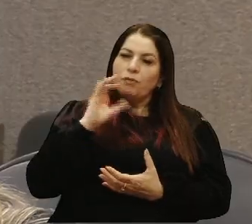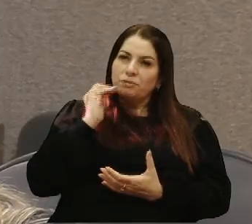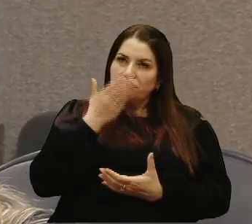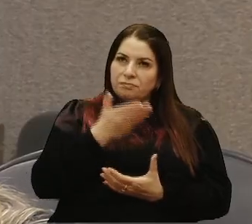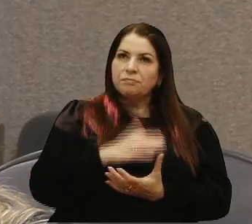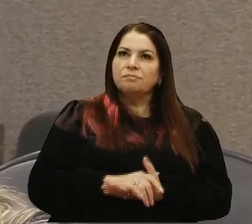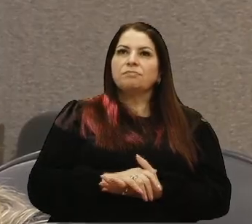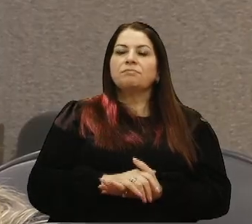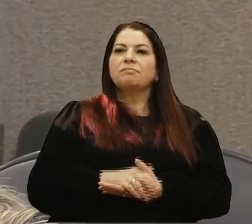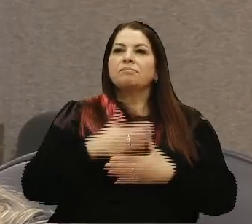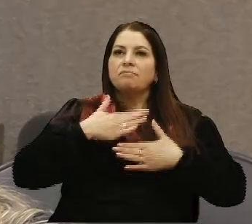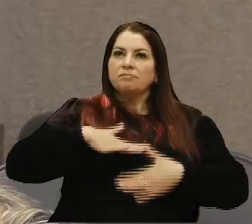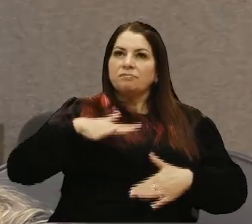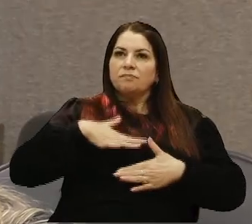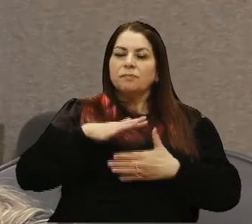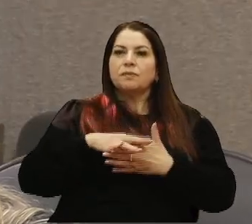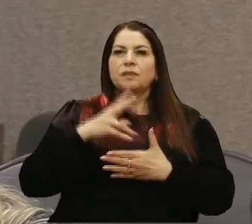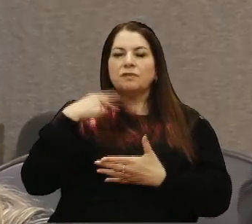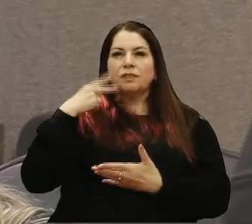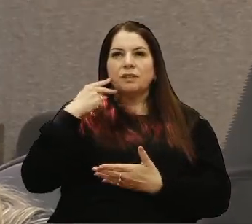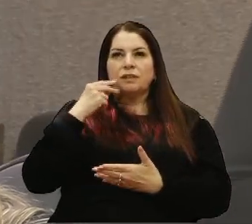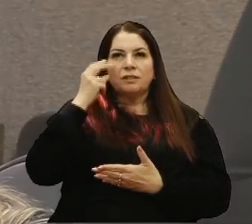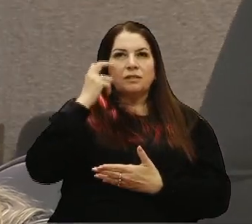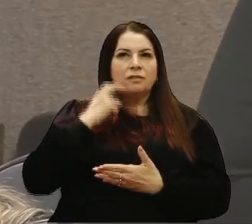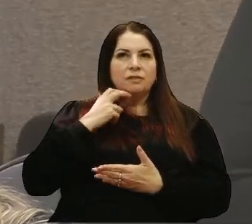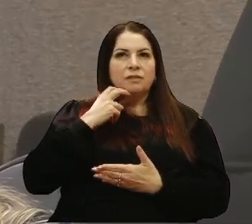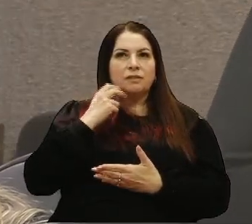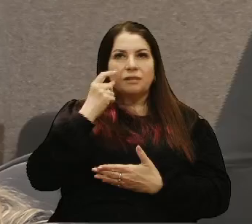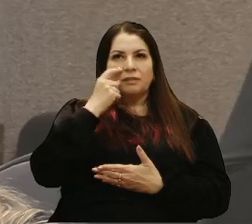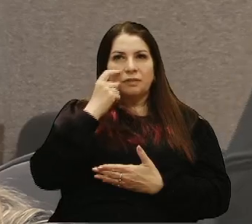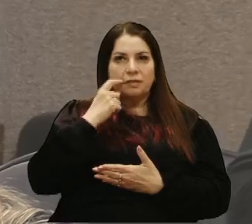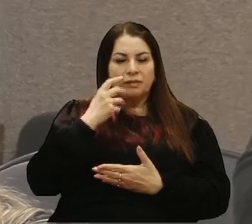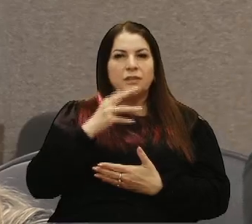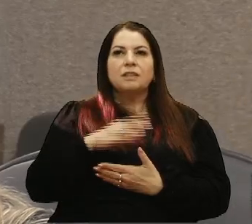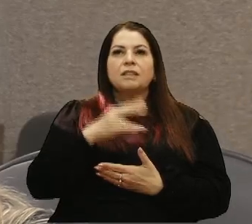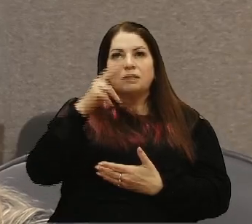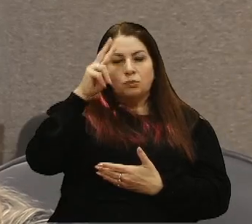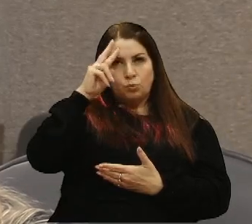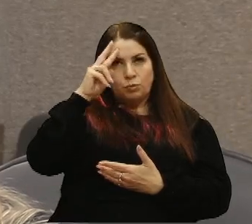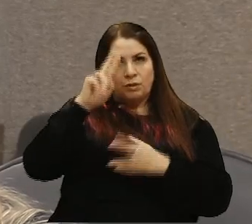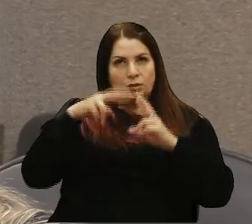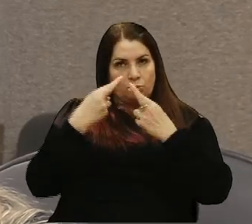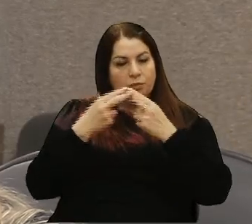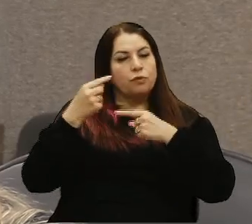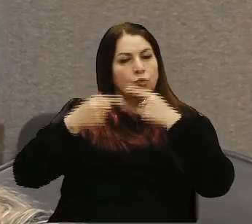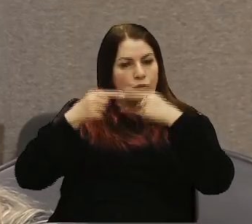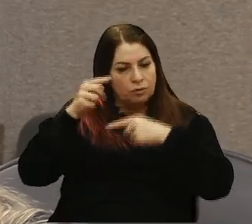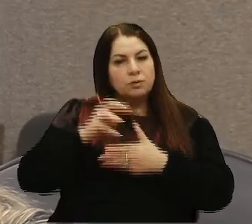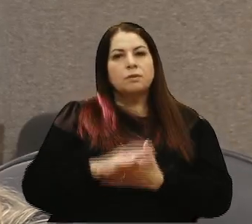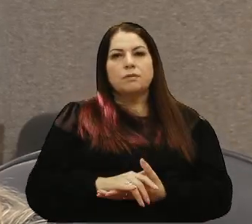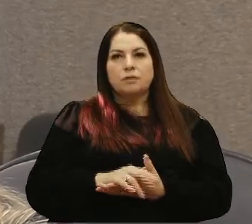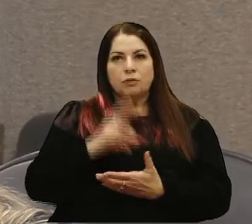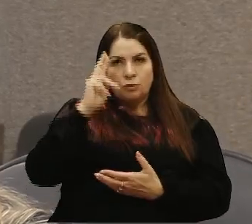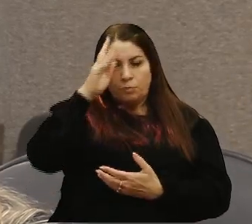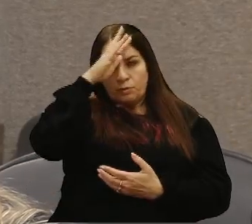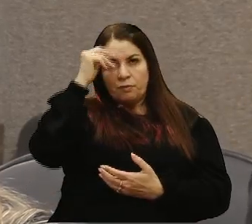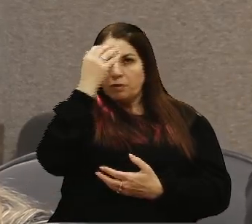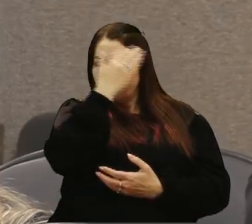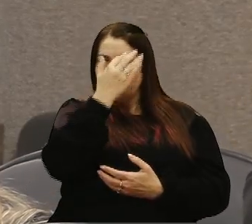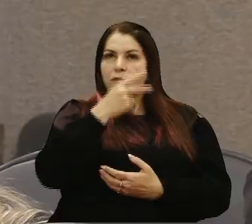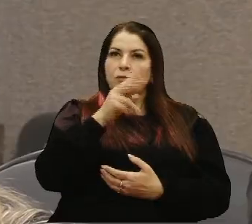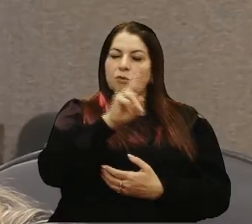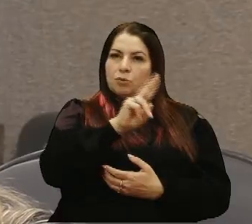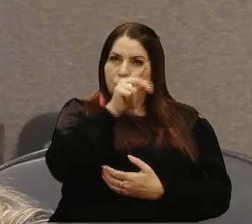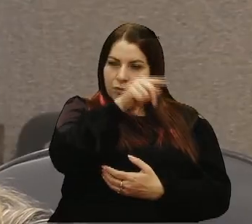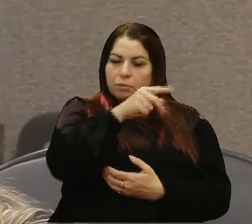Mas só para tranquilizar, né, vereador Daniel Santos, vereador Wagner Petrini, que segunda-feira na reunião foi discutido isso. O prefeito falou que seu nome, que o